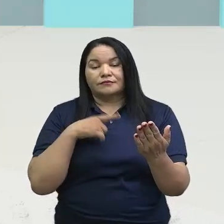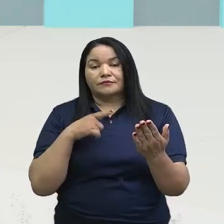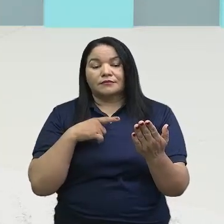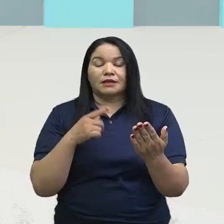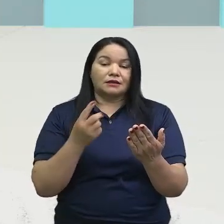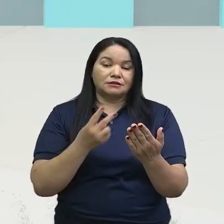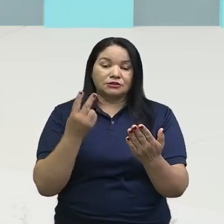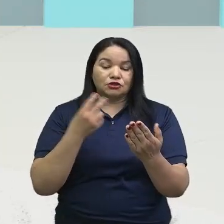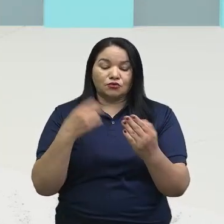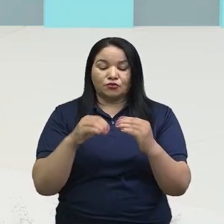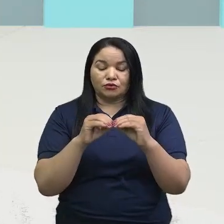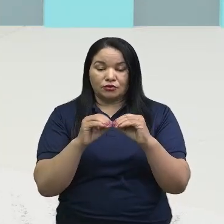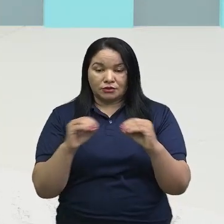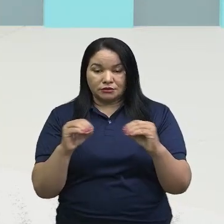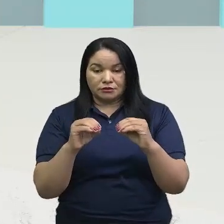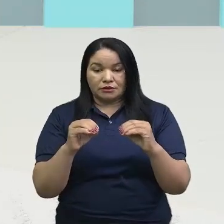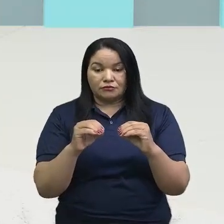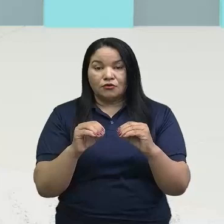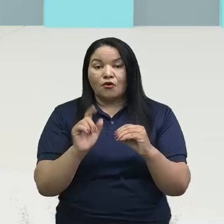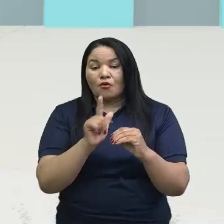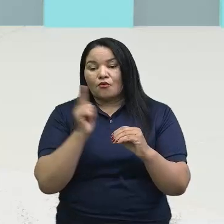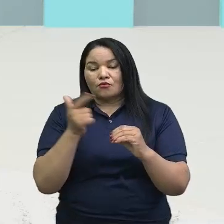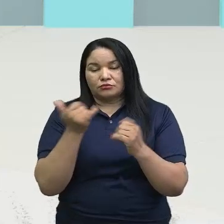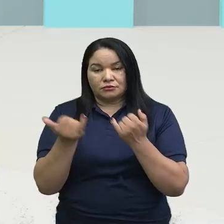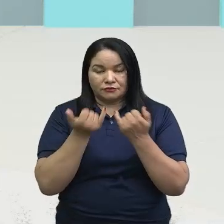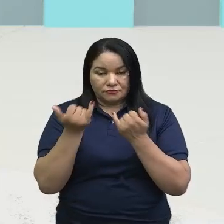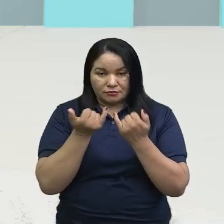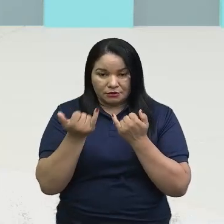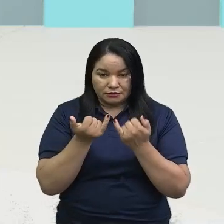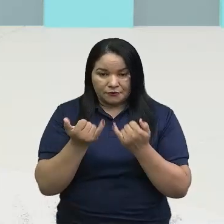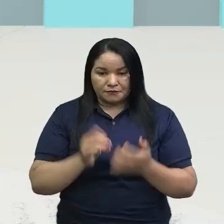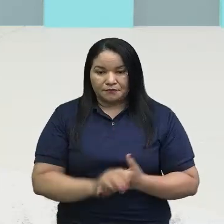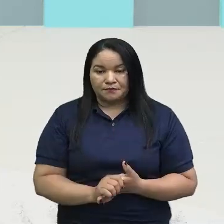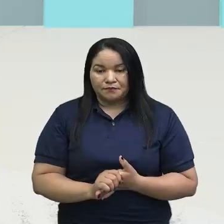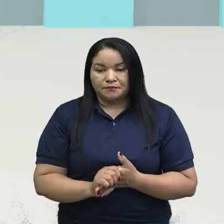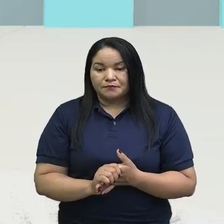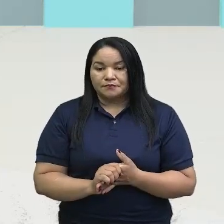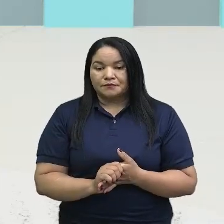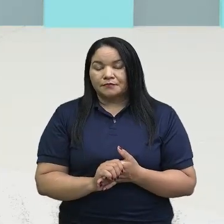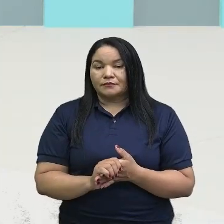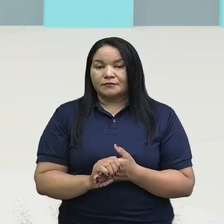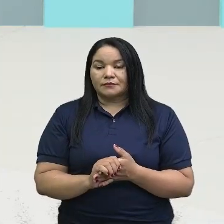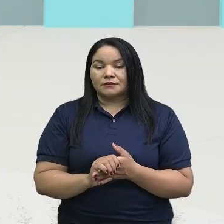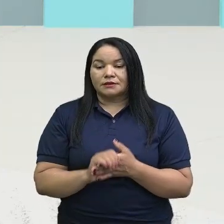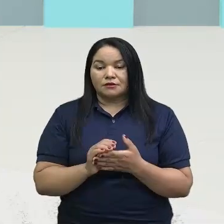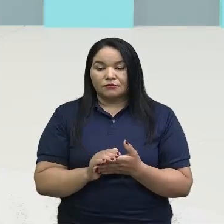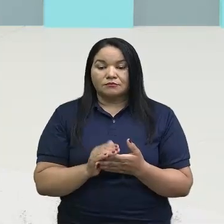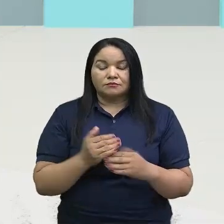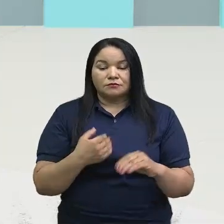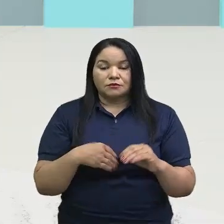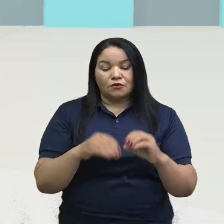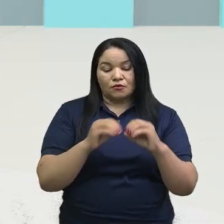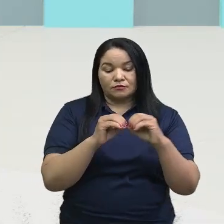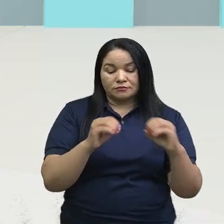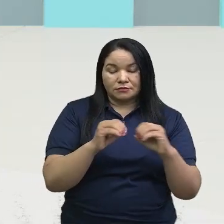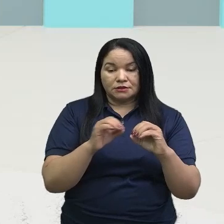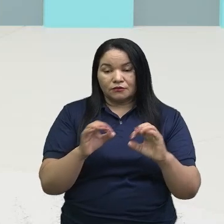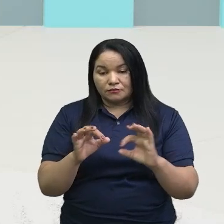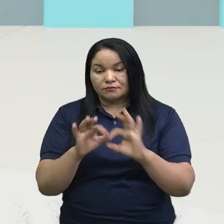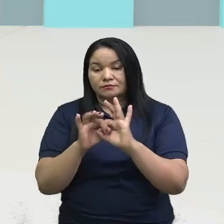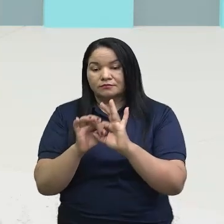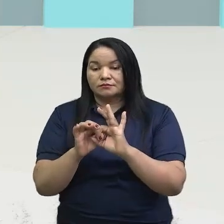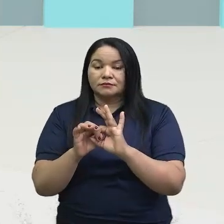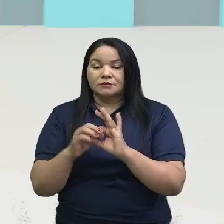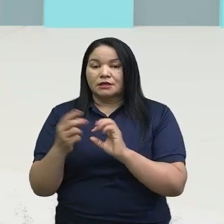outra oração e tenho uma outra informação que está sendo ligada à primeira oração. E assim,